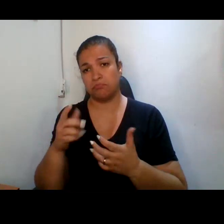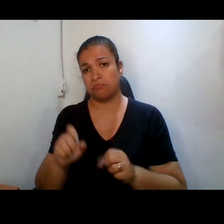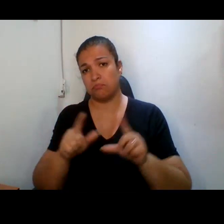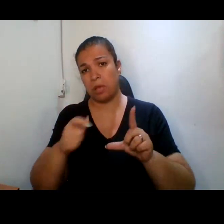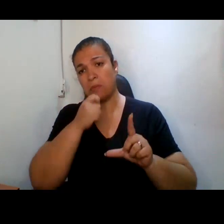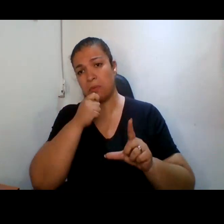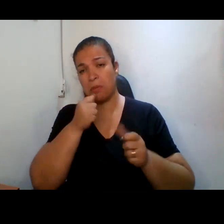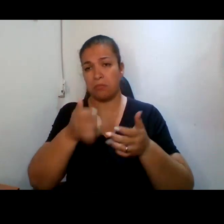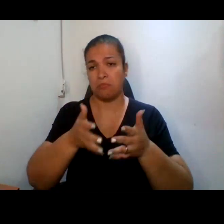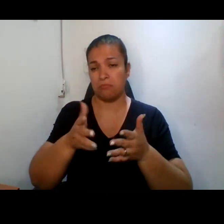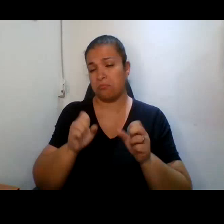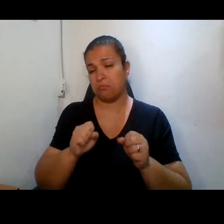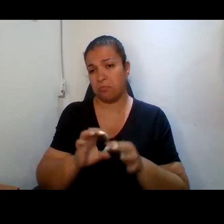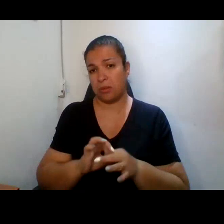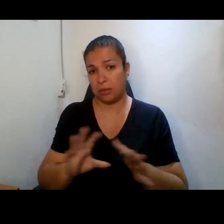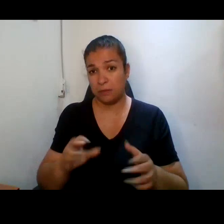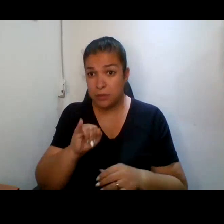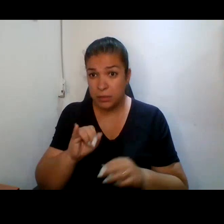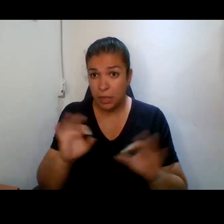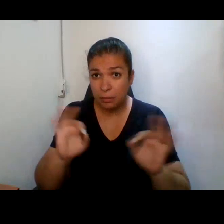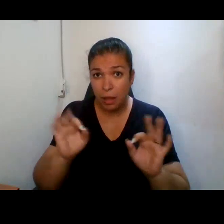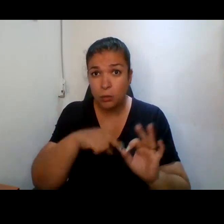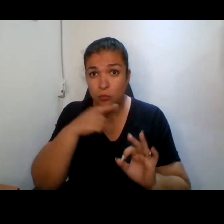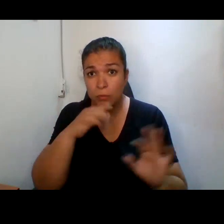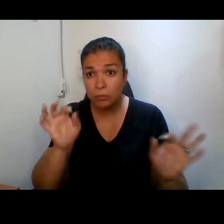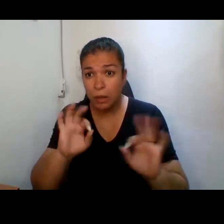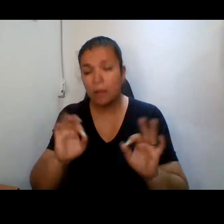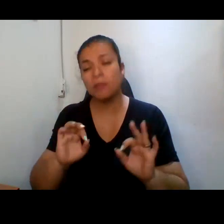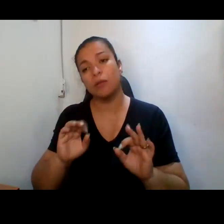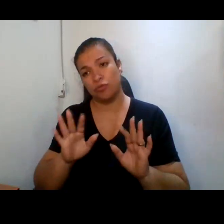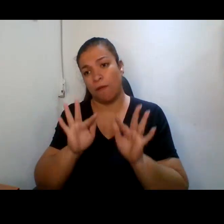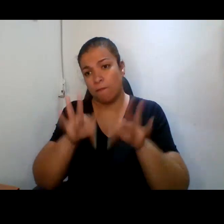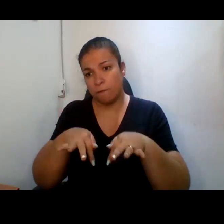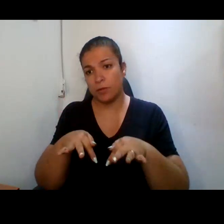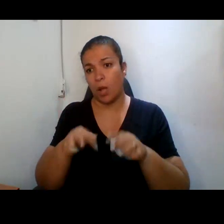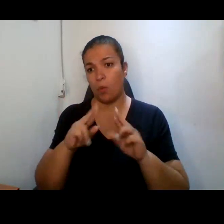falando, senão a gente já vai caminhar para o fim da nossa reunião.